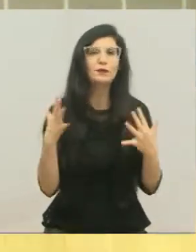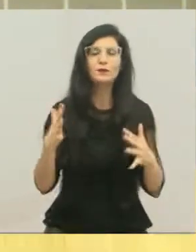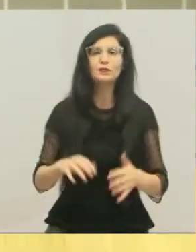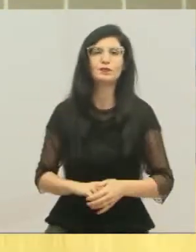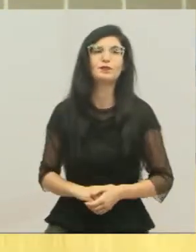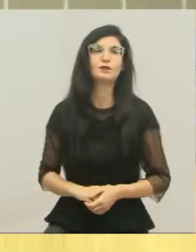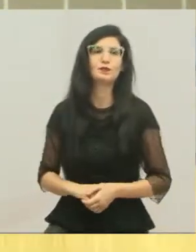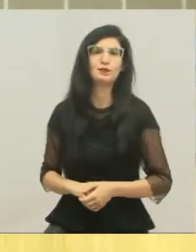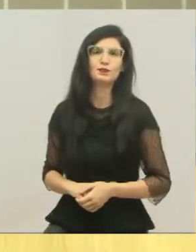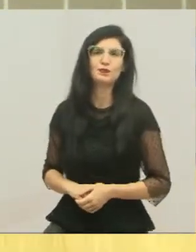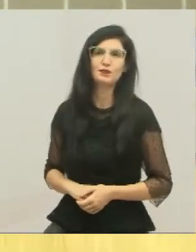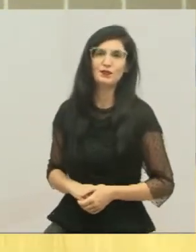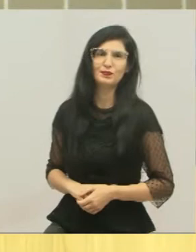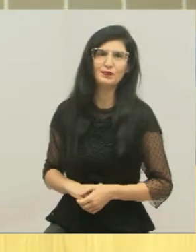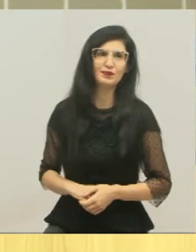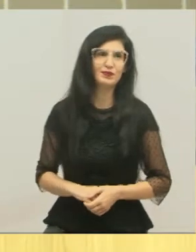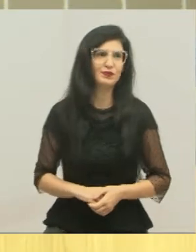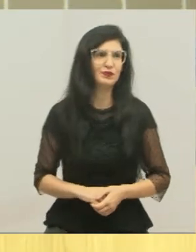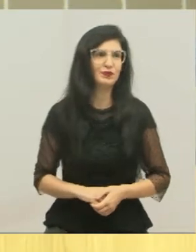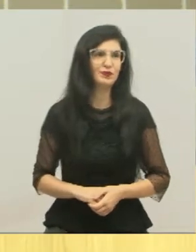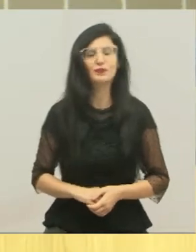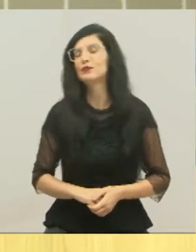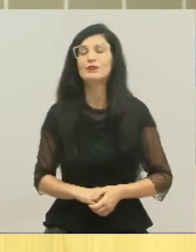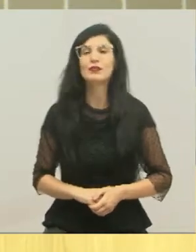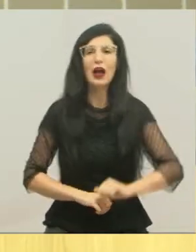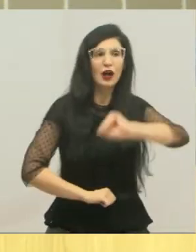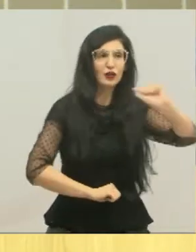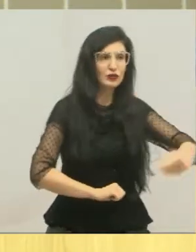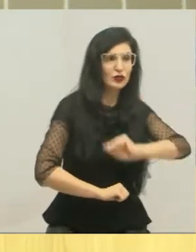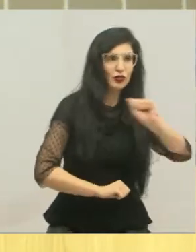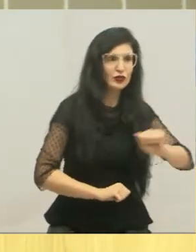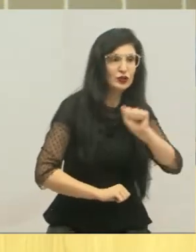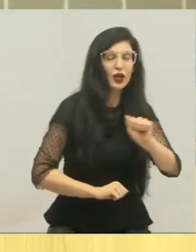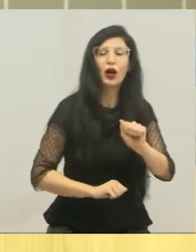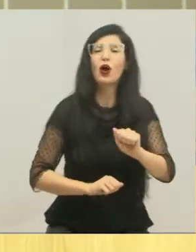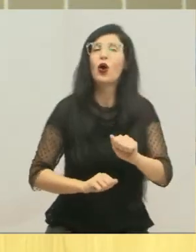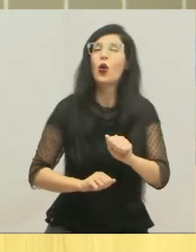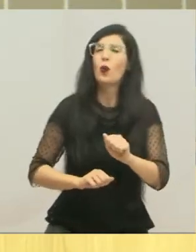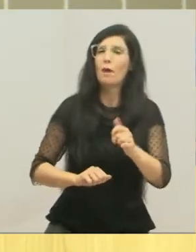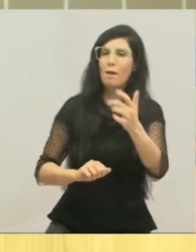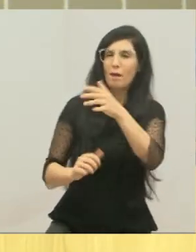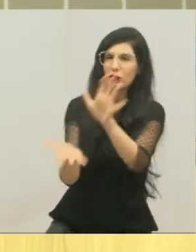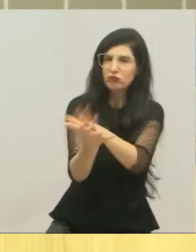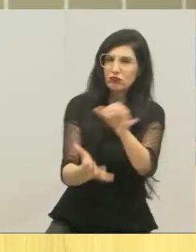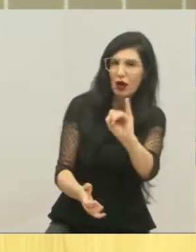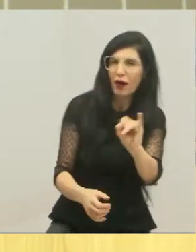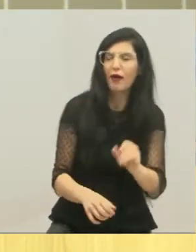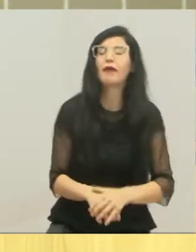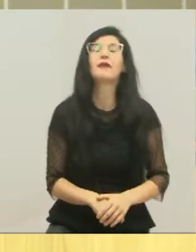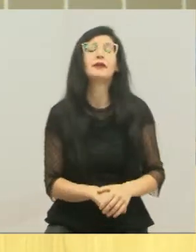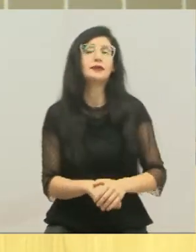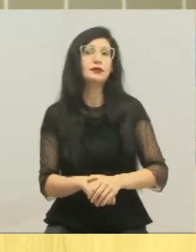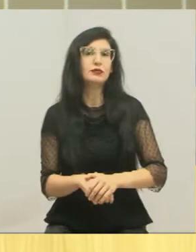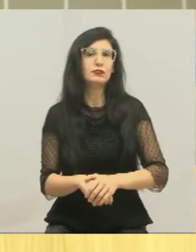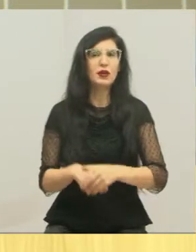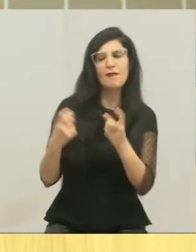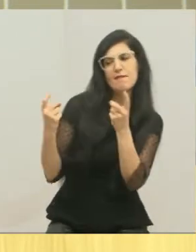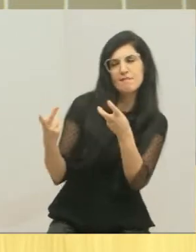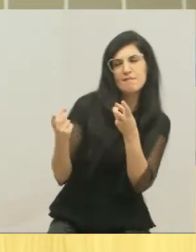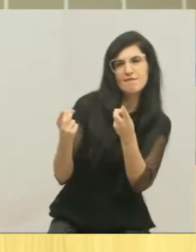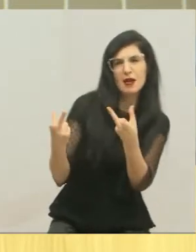à Associação Comercial e Industrial de Jacareí, na pessoa do senhor presidente, o senhor Rael